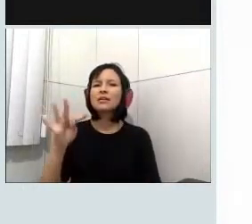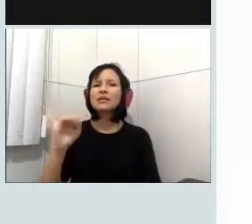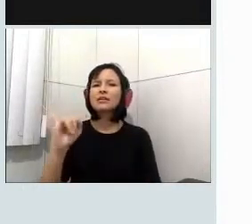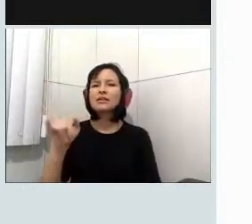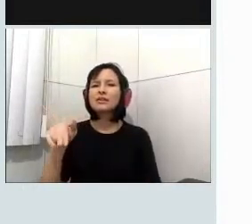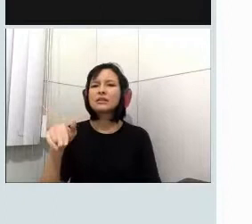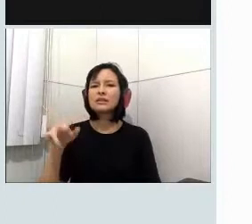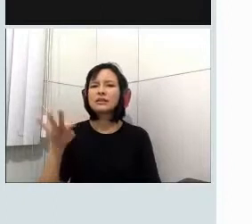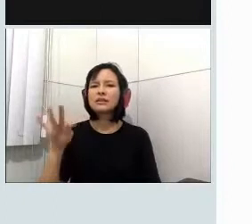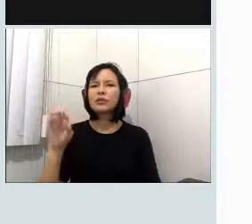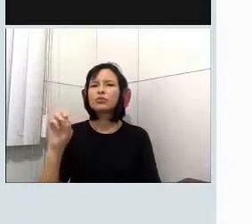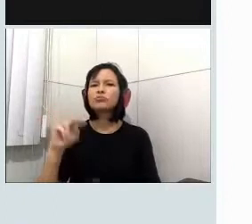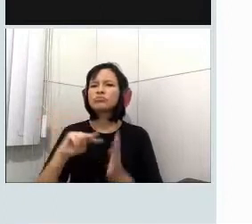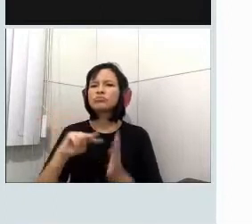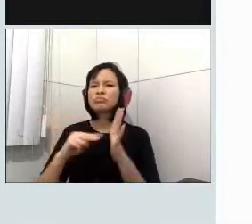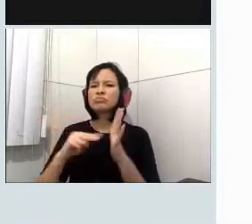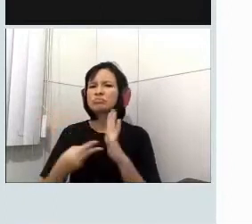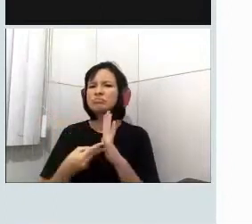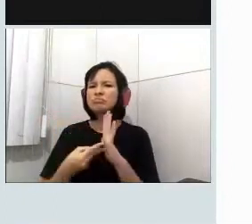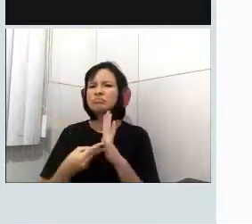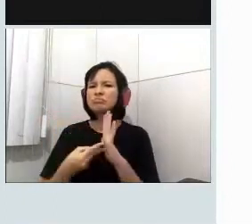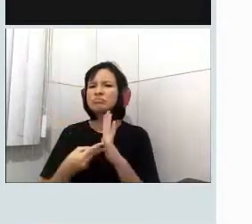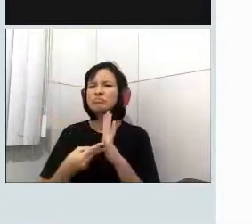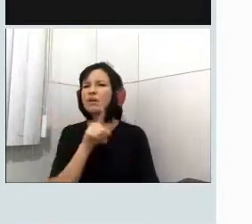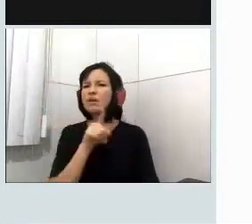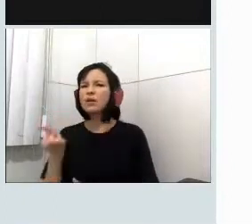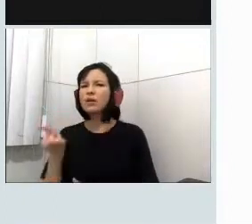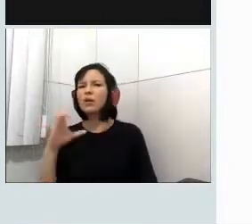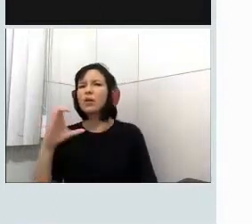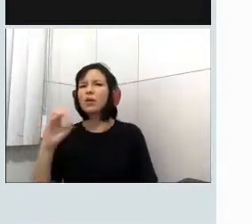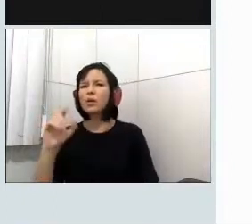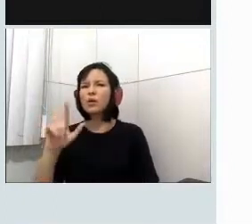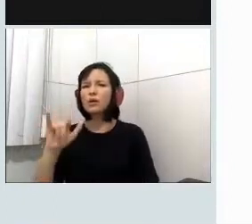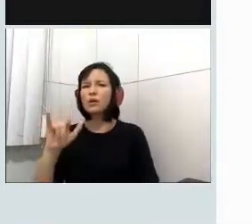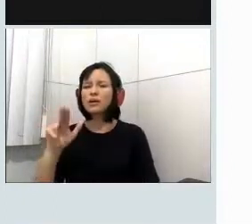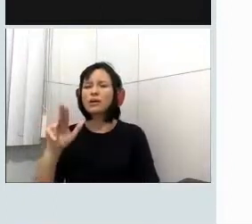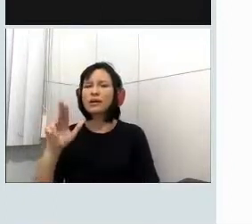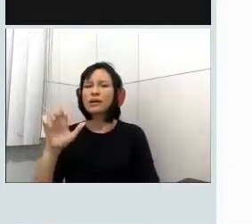sabe o que são? Não, é uma pergunta para vocês.